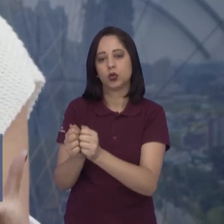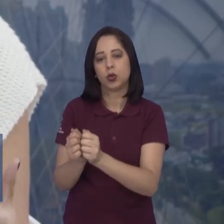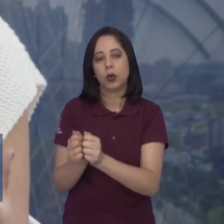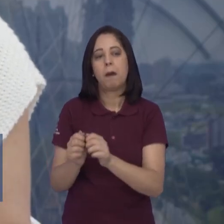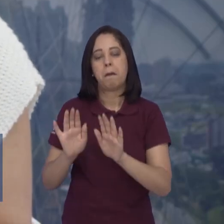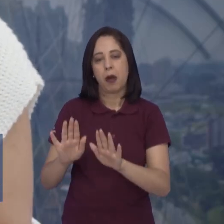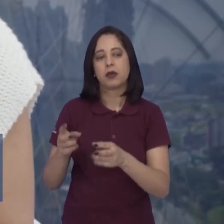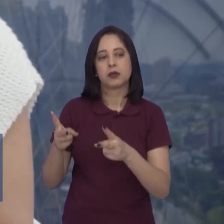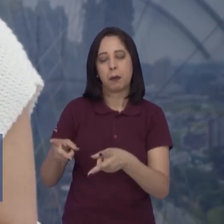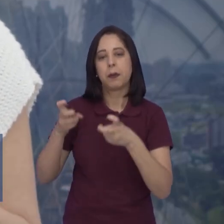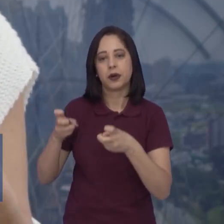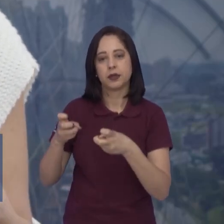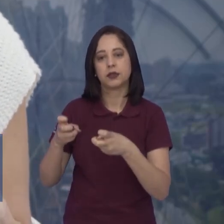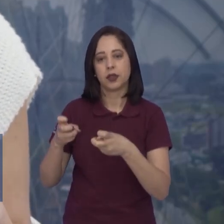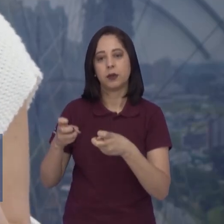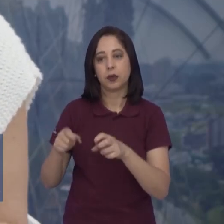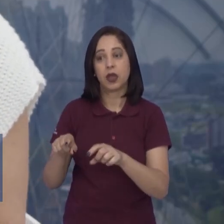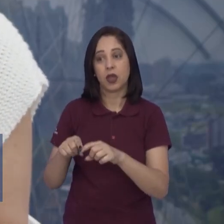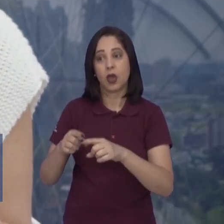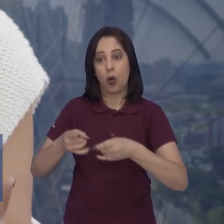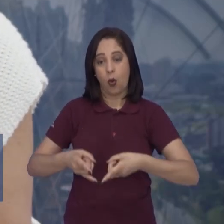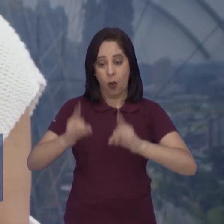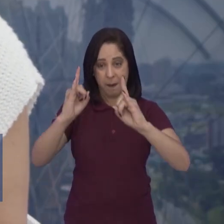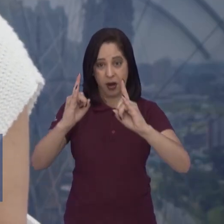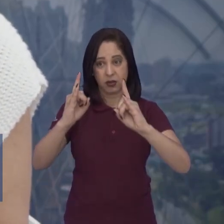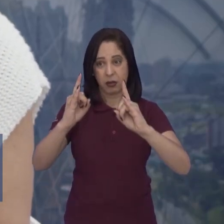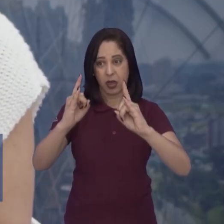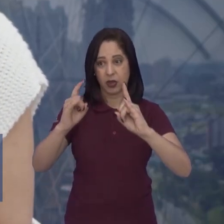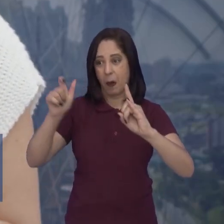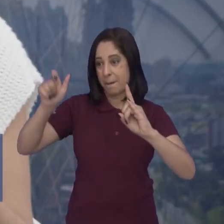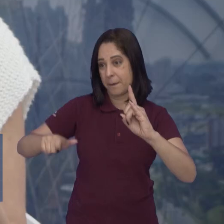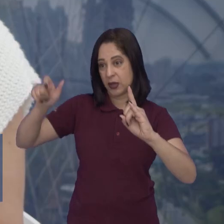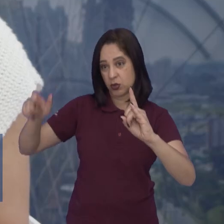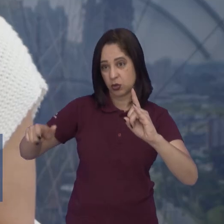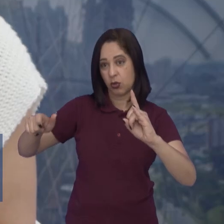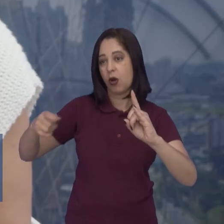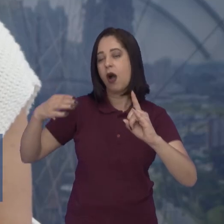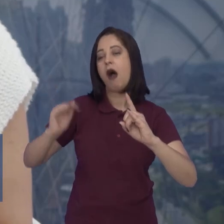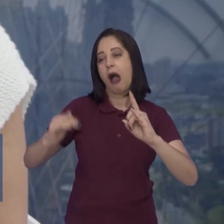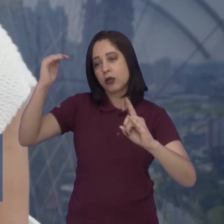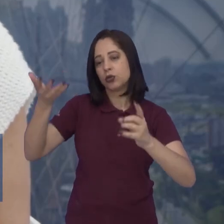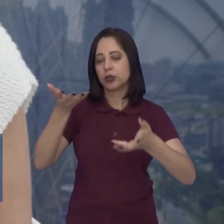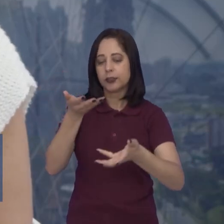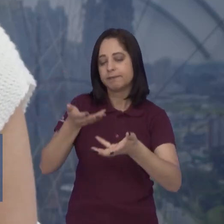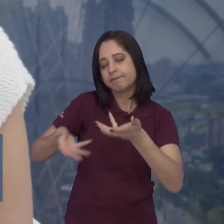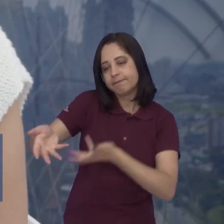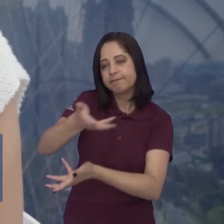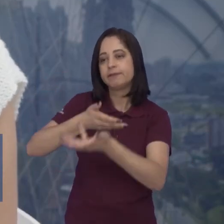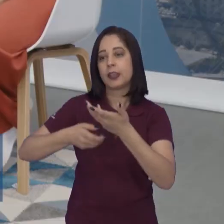aumentado muito, que é a divisão do próprio apartamento entre pessoas adultas, porque o gasto não comporta,